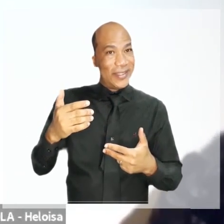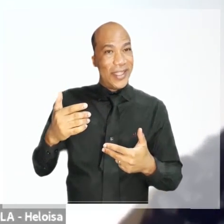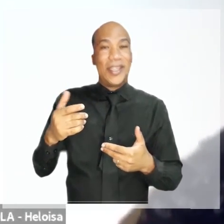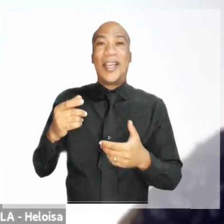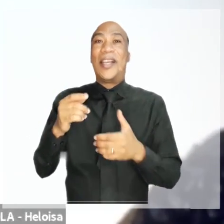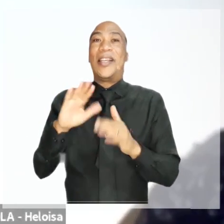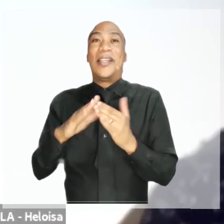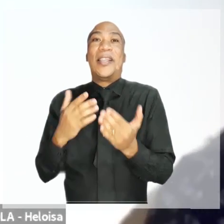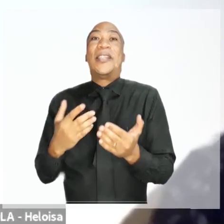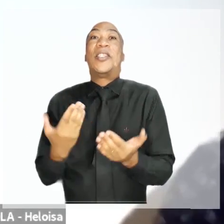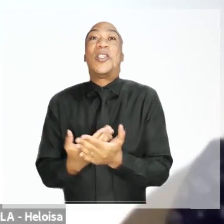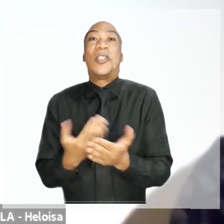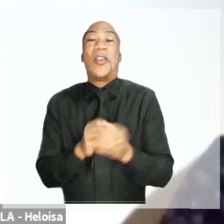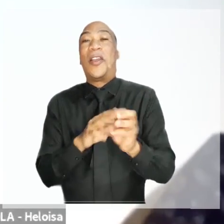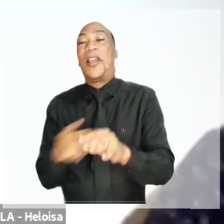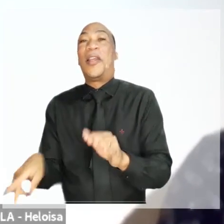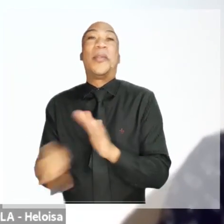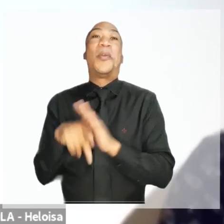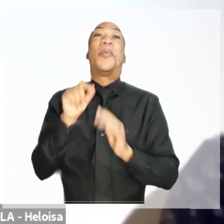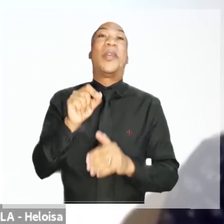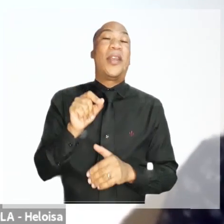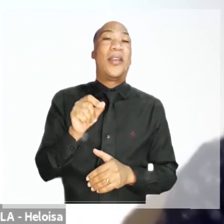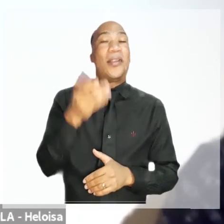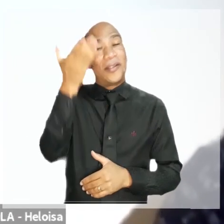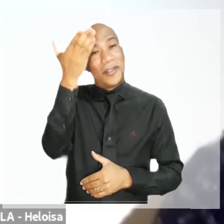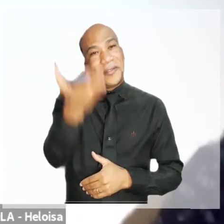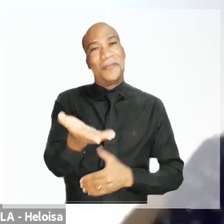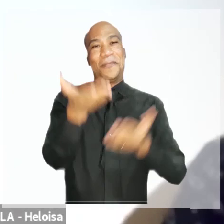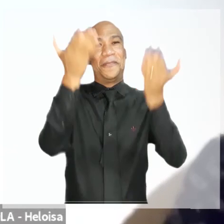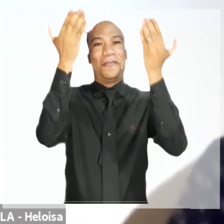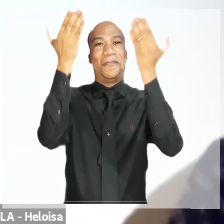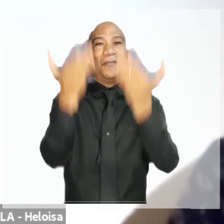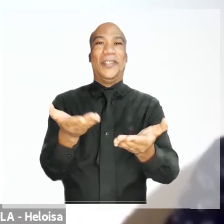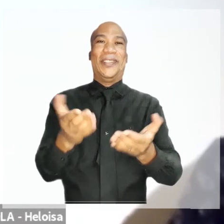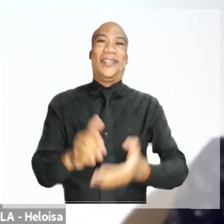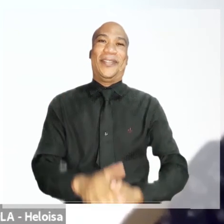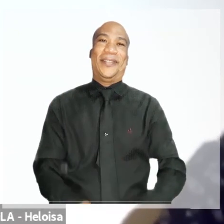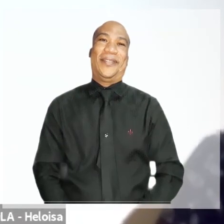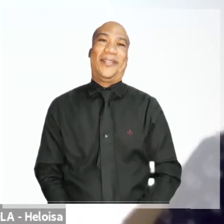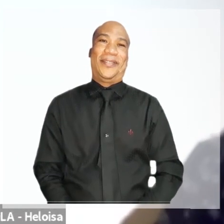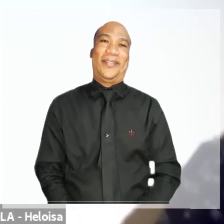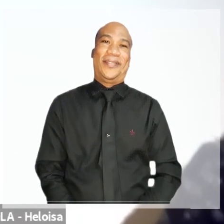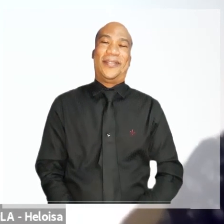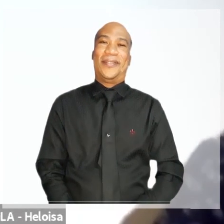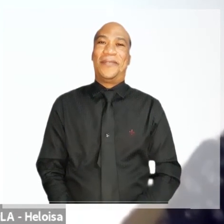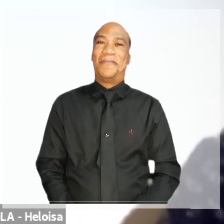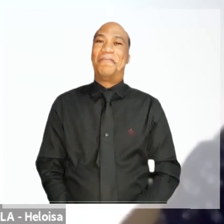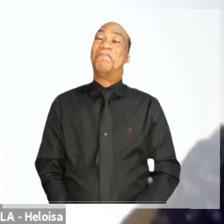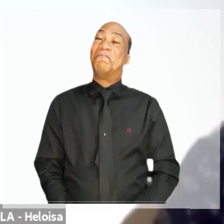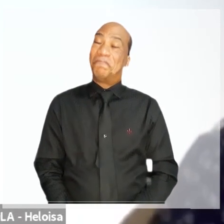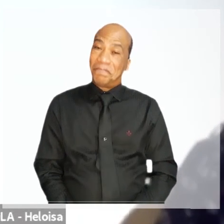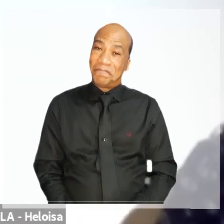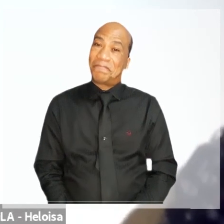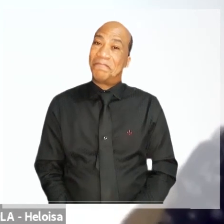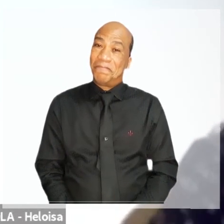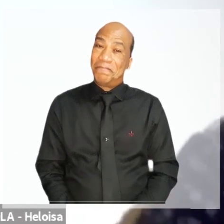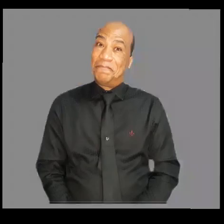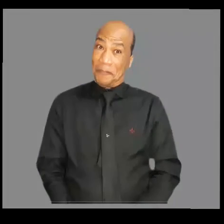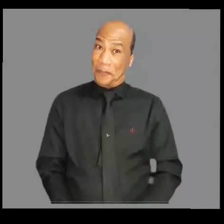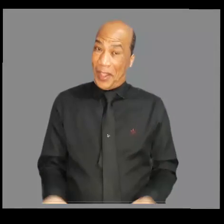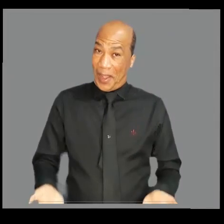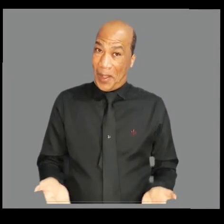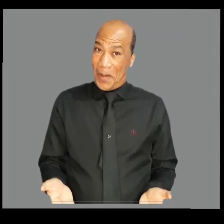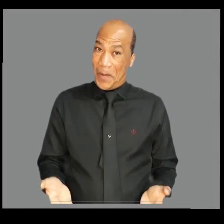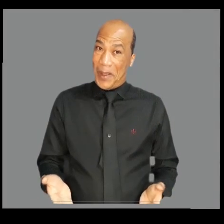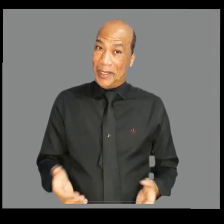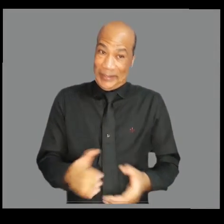Nesse clima, nós vamos ao sorteio dos 10 livros que serão autografados pelos autores, viu? Para isso, eu chamo